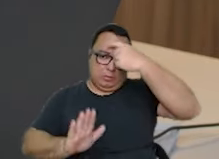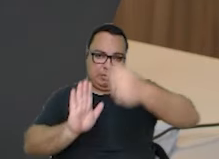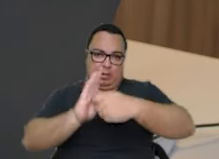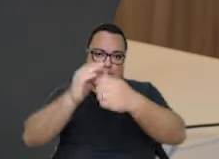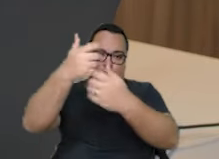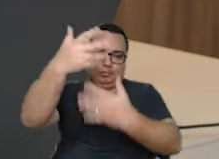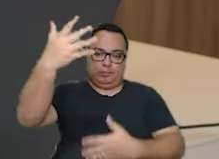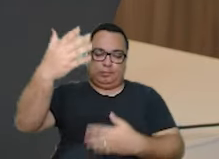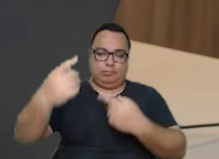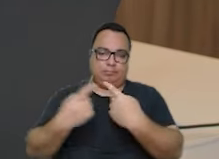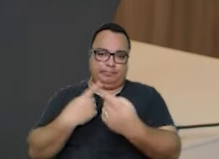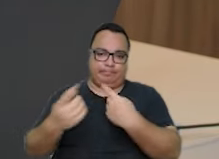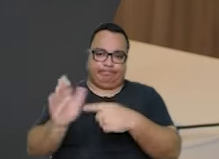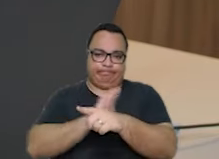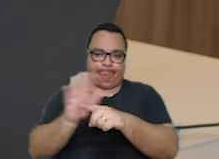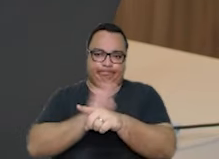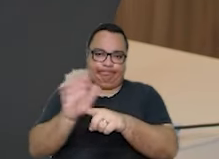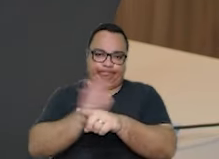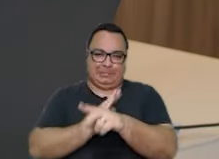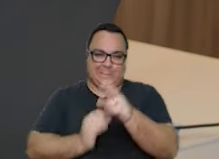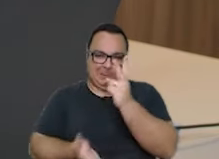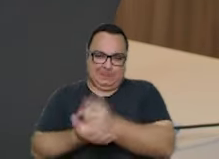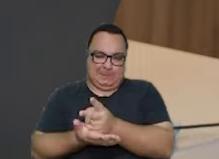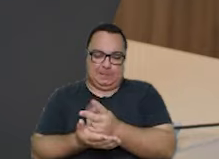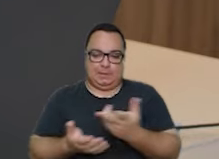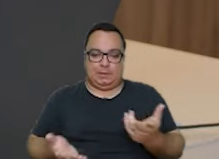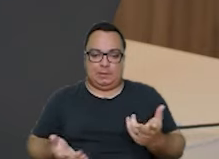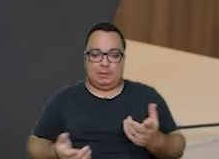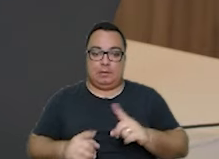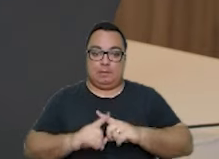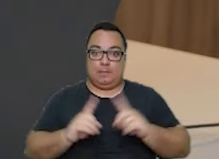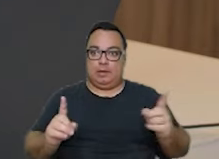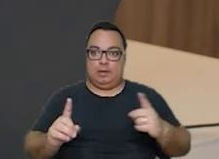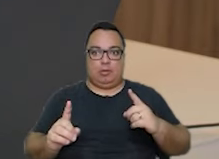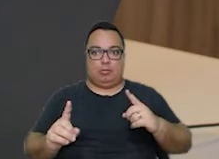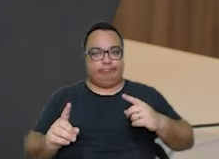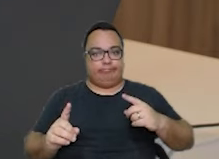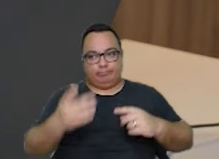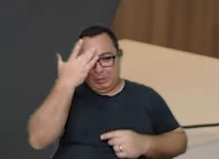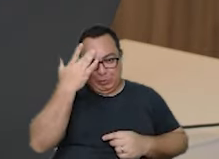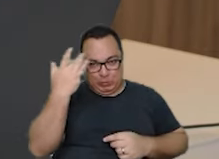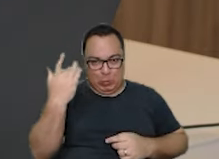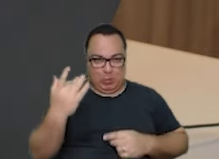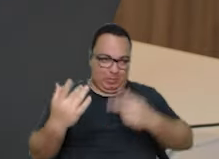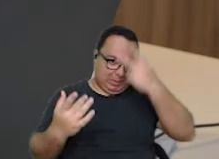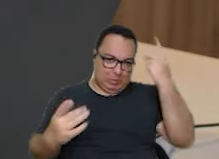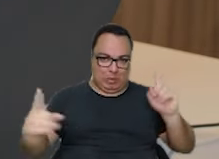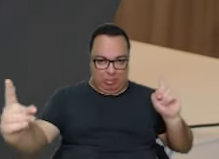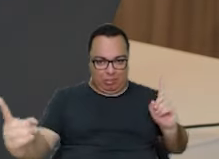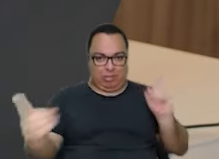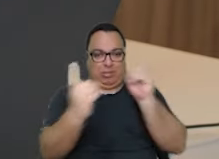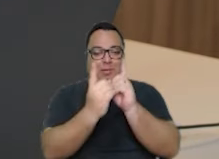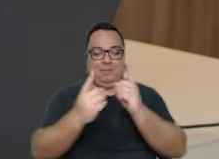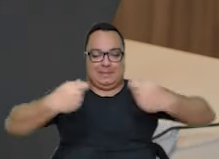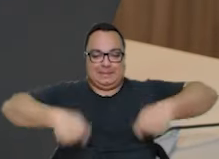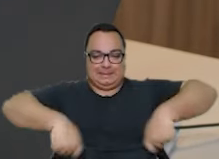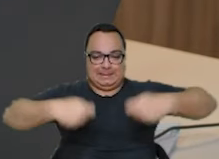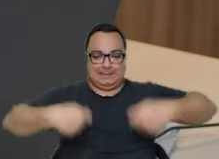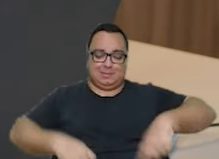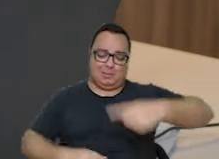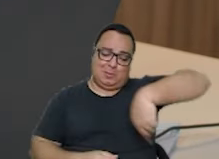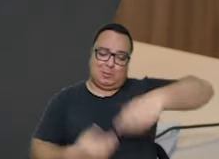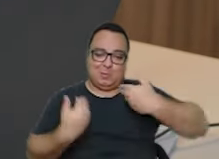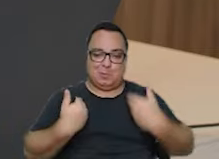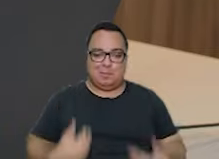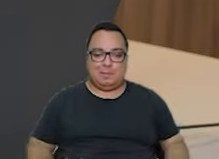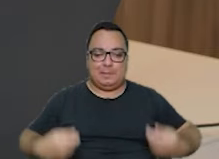mais padrão ali né mas Aí chega uma hora que o humano tem que entrar no jogo né e somos humanos né a gente